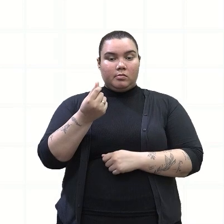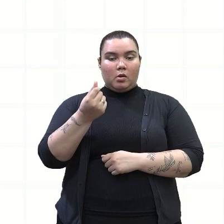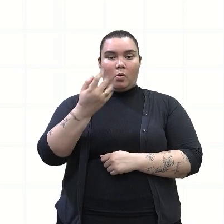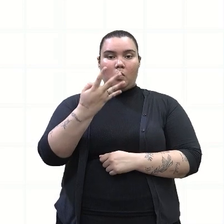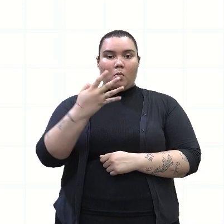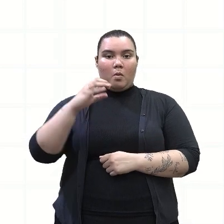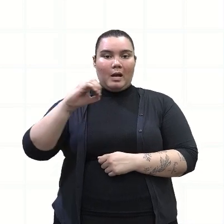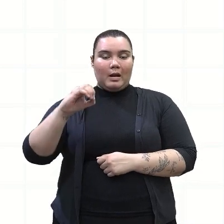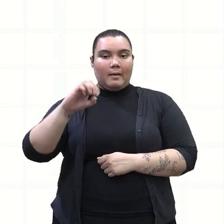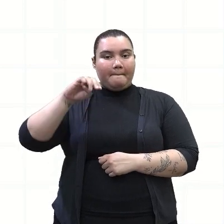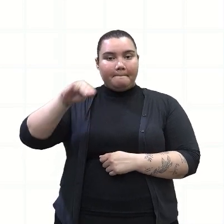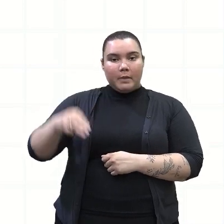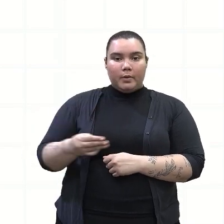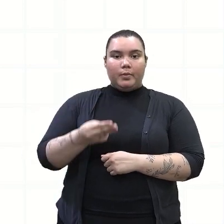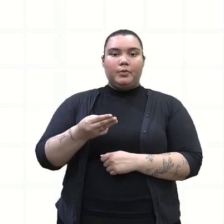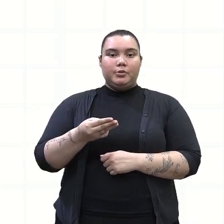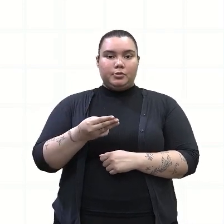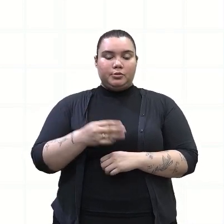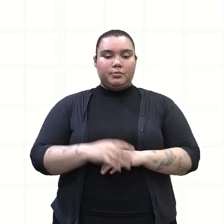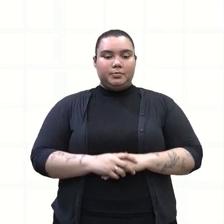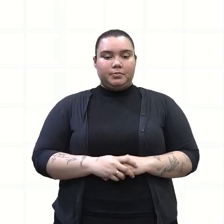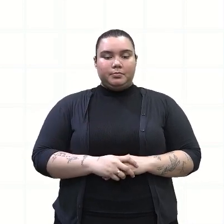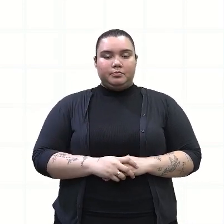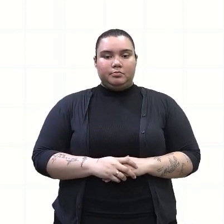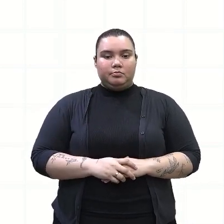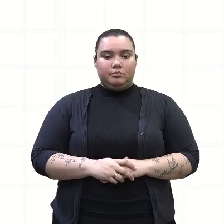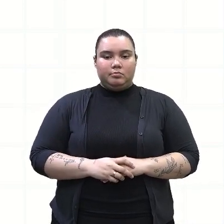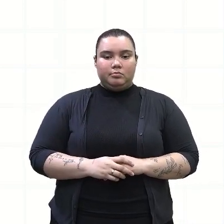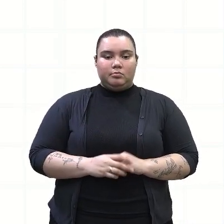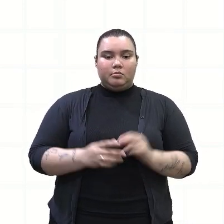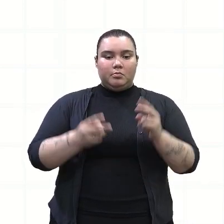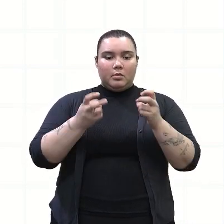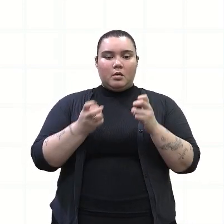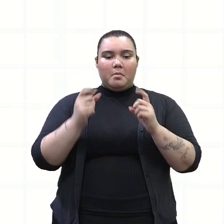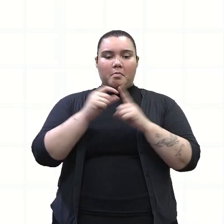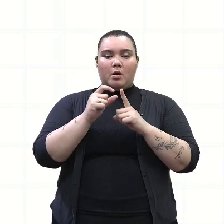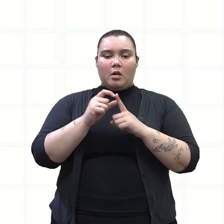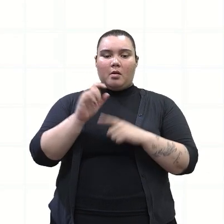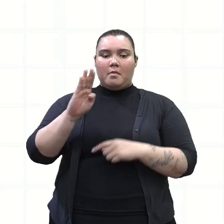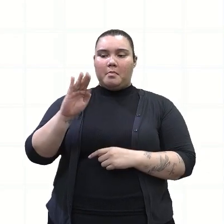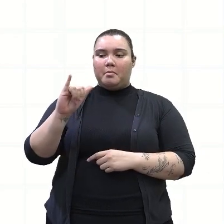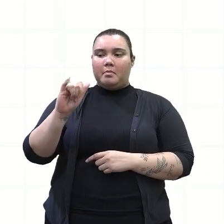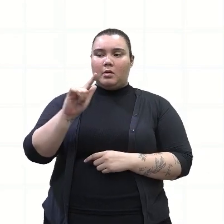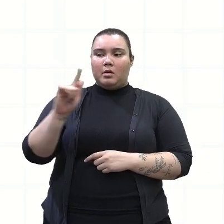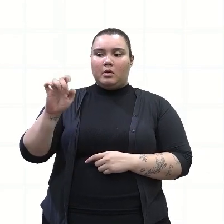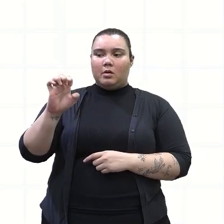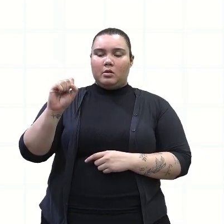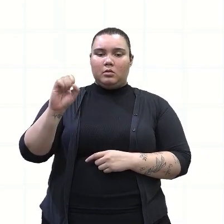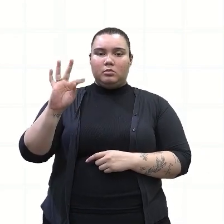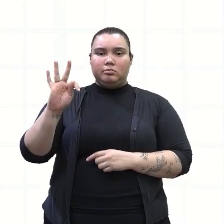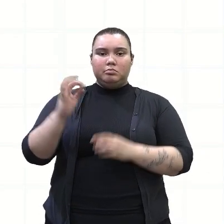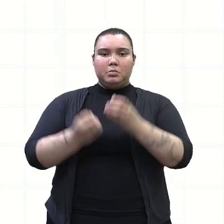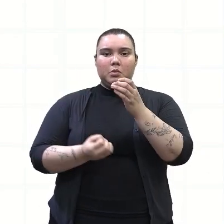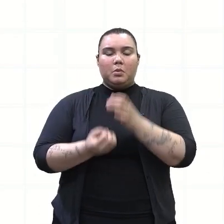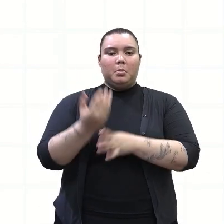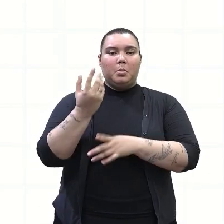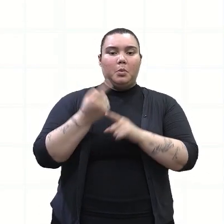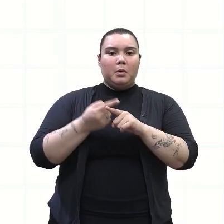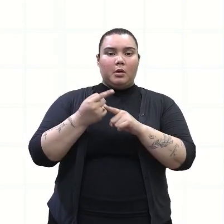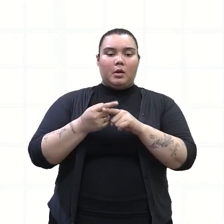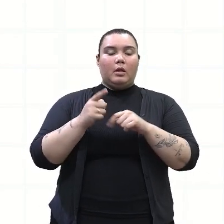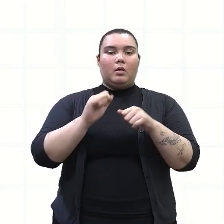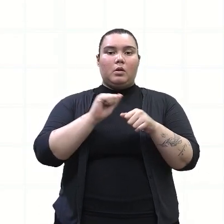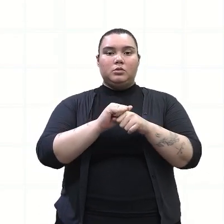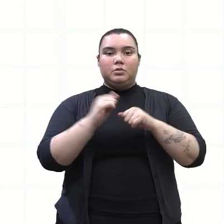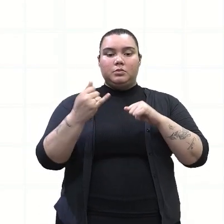40 milhões. Então, observe aqui comigo, de onde que veio esse biggest aí, ó? O biggest veio deste